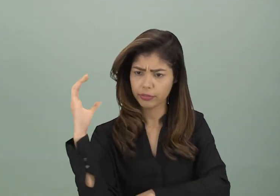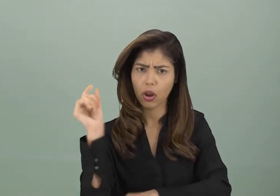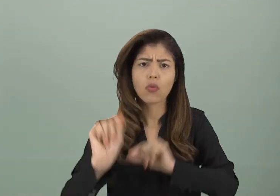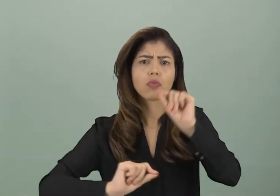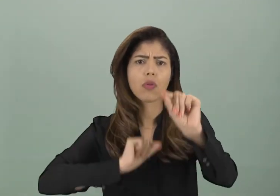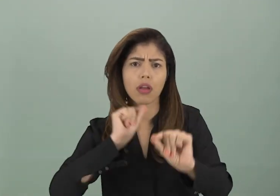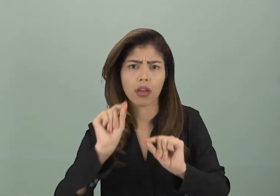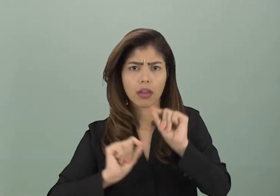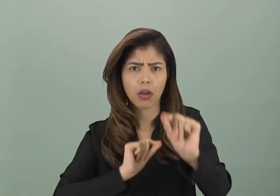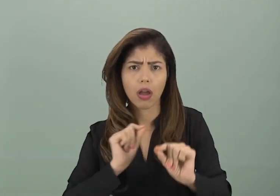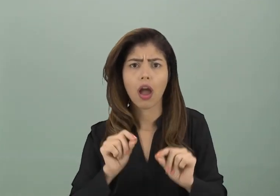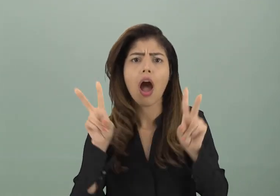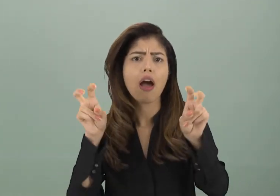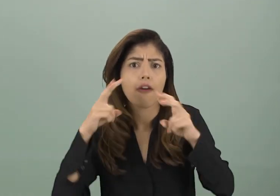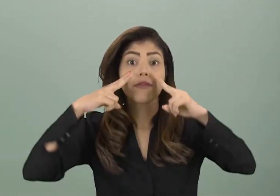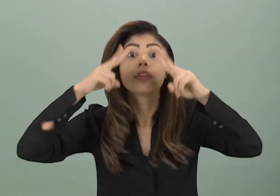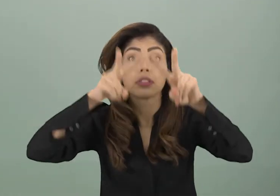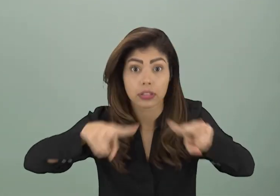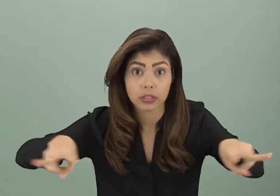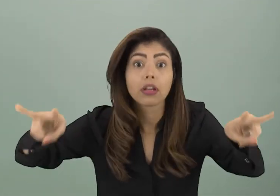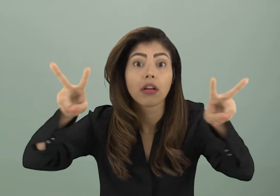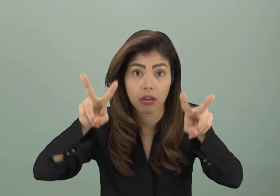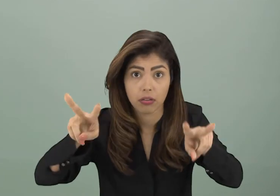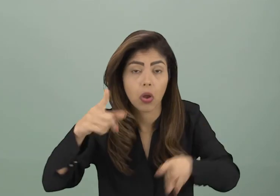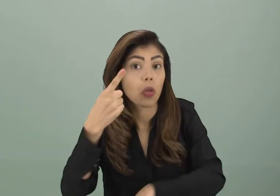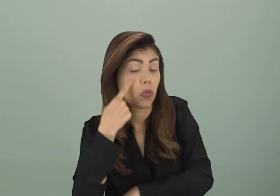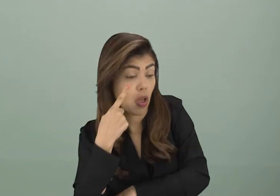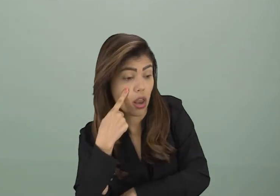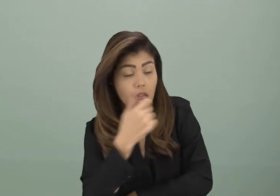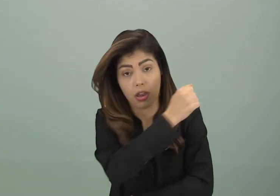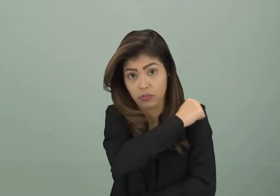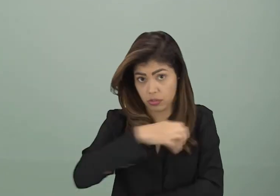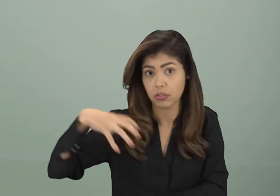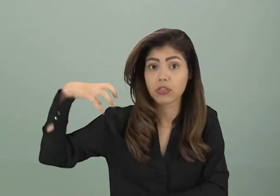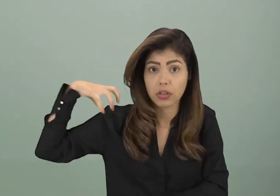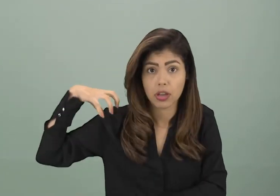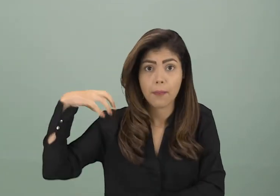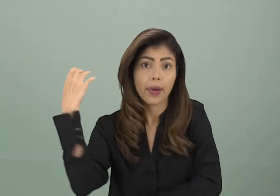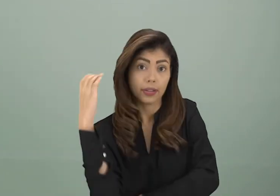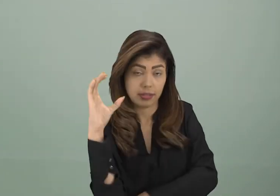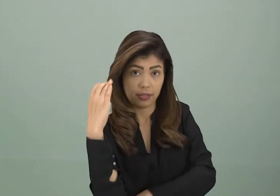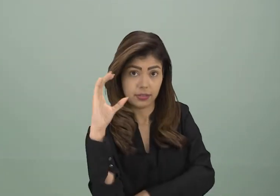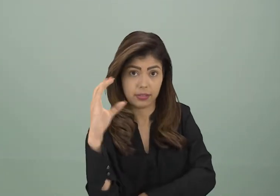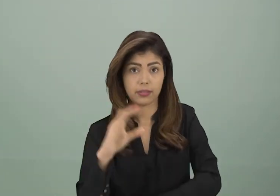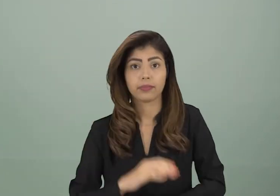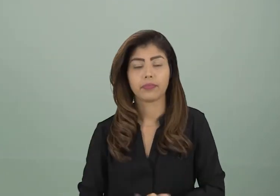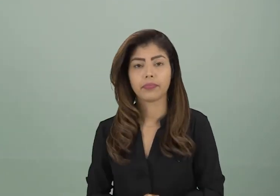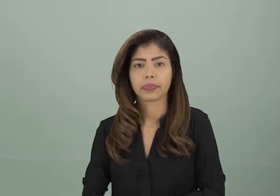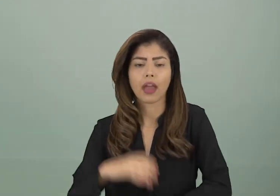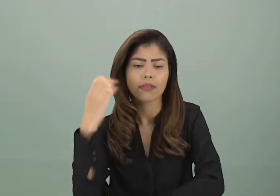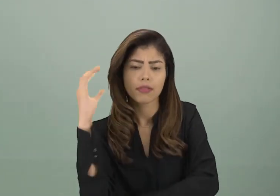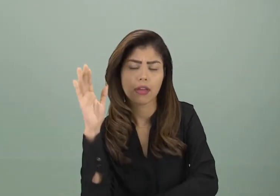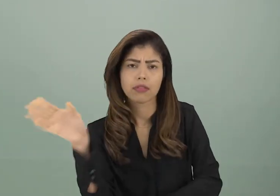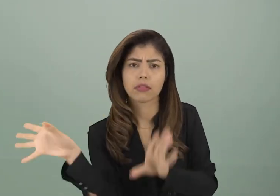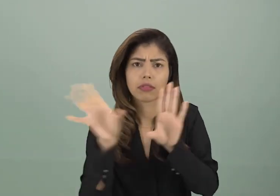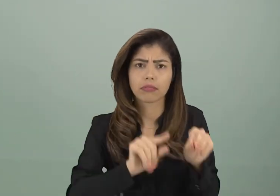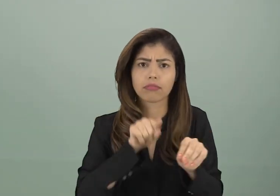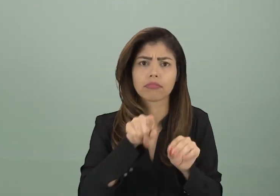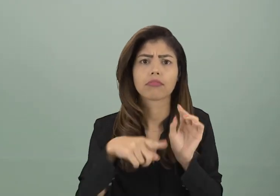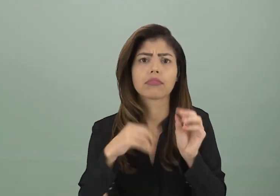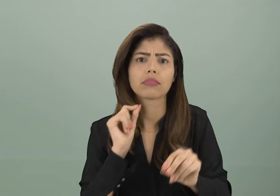que era a concepção, a visão, o olhar de Aristóteles para a ciência. A ciência, então, como